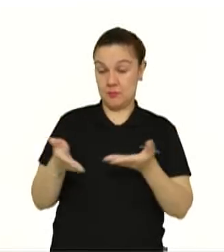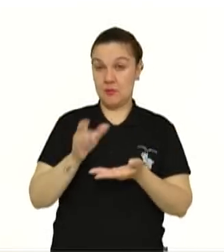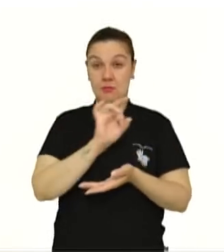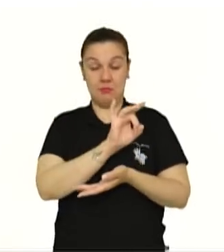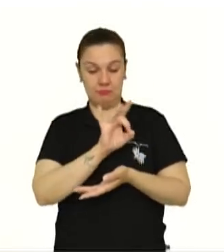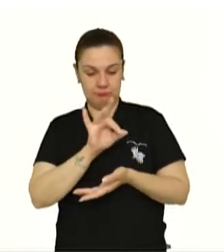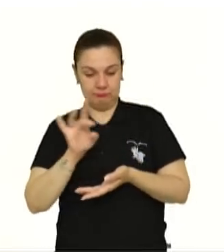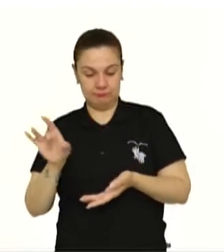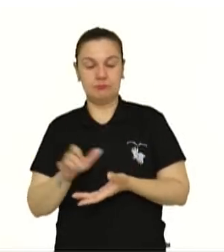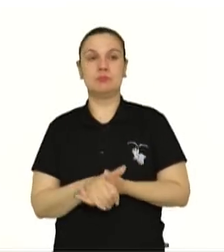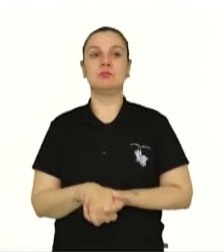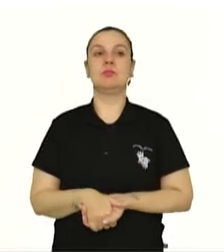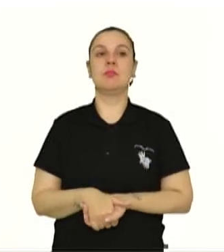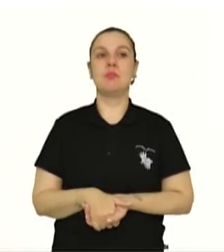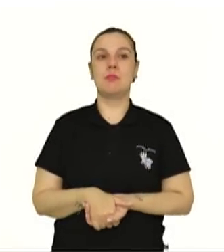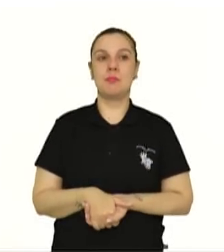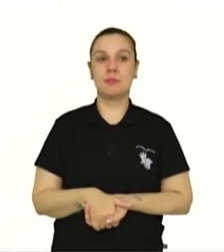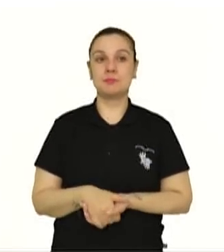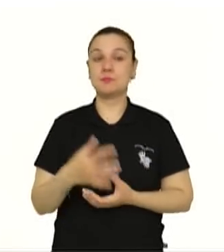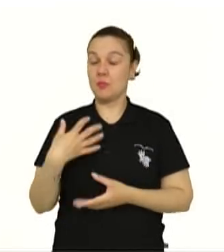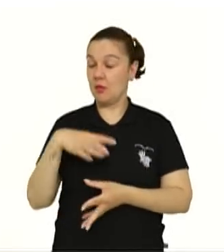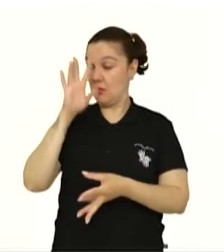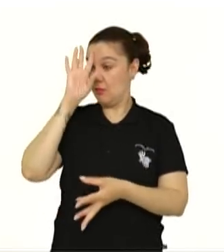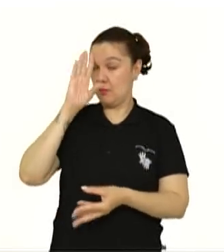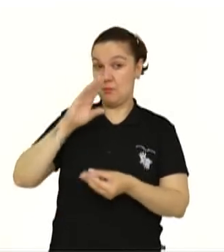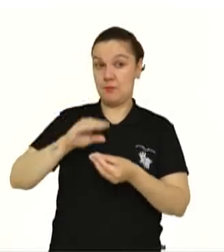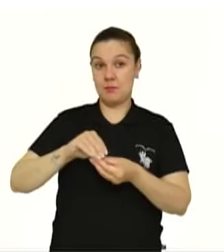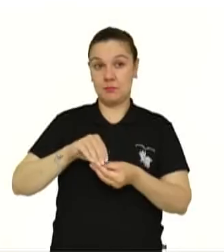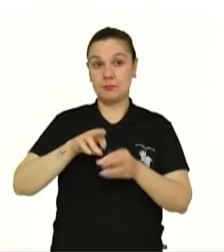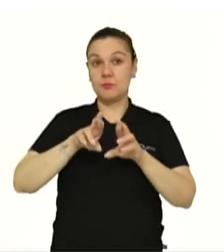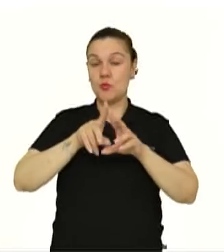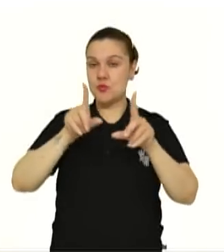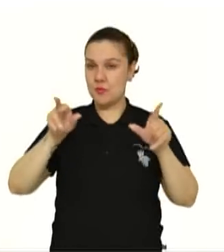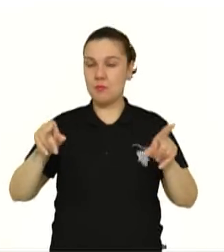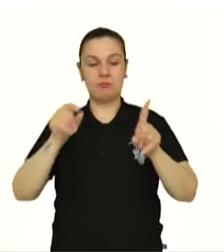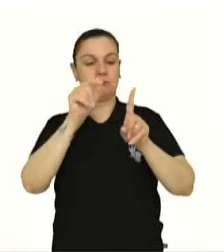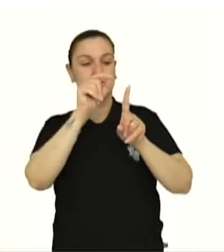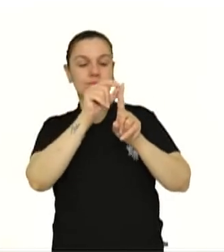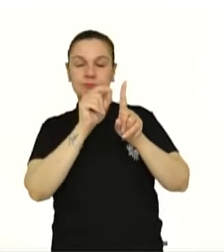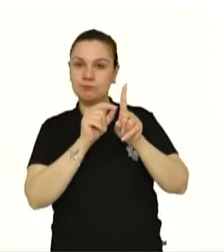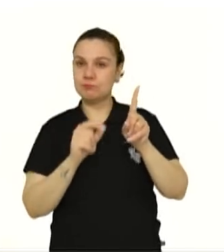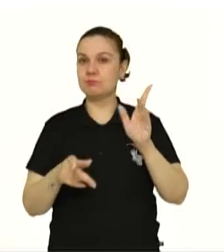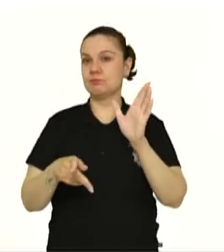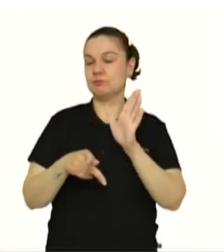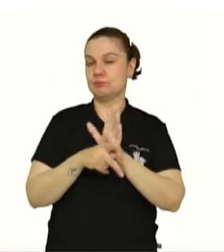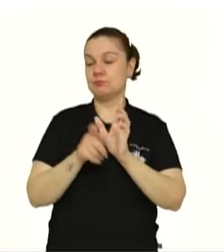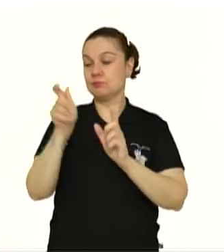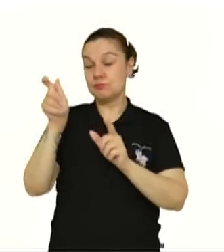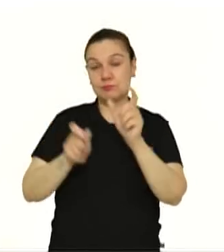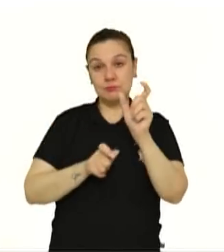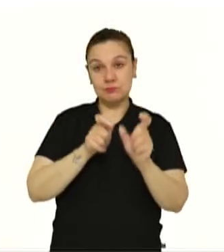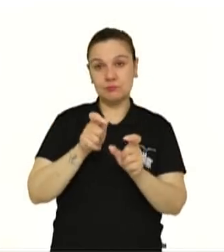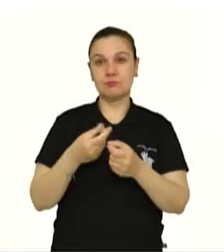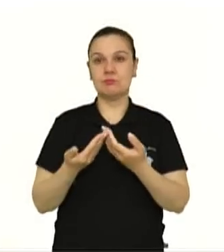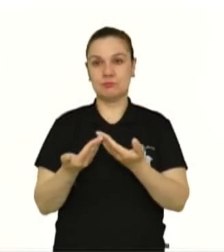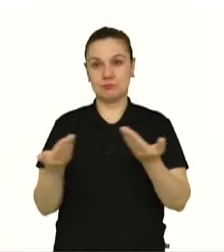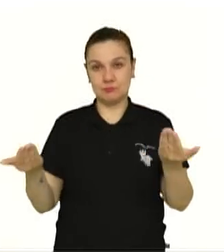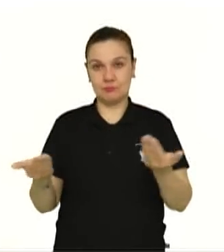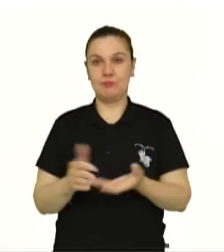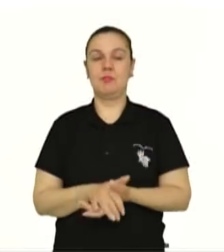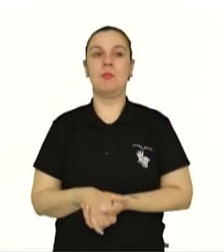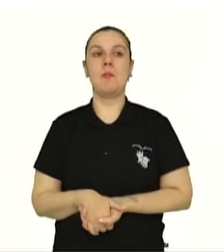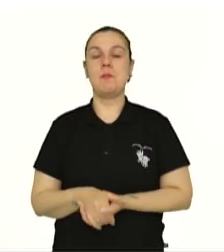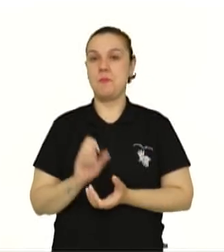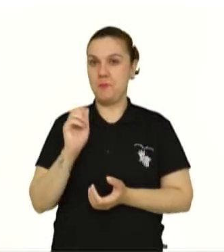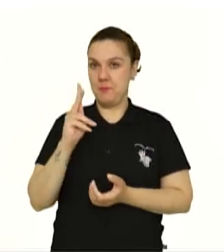presente, né, em cada enunciado, e nós vamos também reconhecer os diferentes tipos de sujeito ali